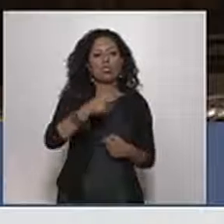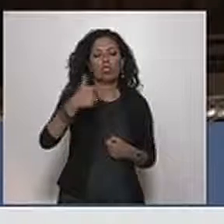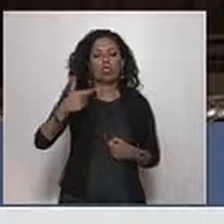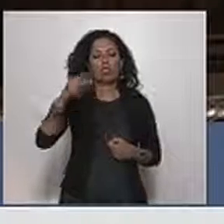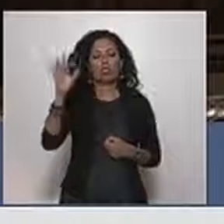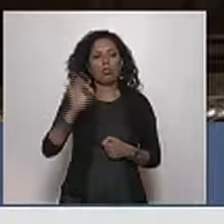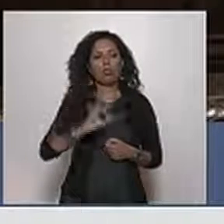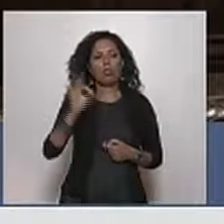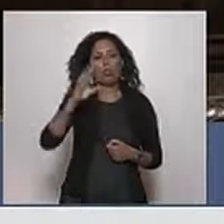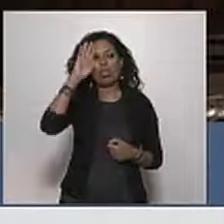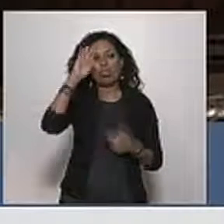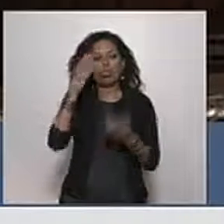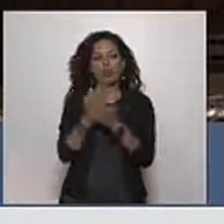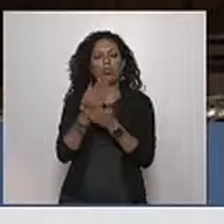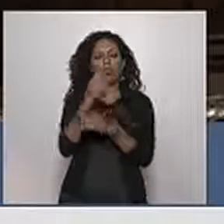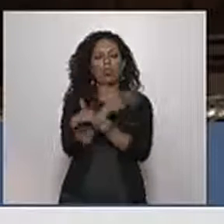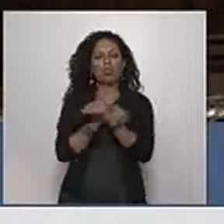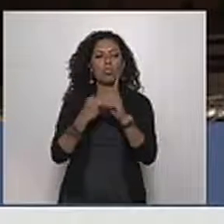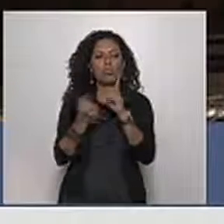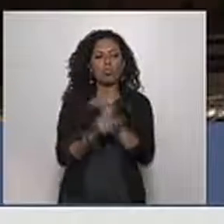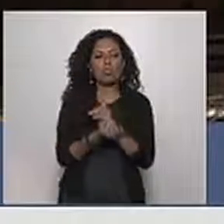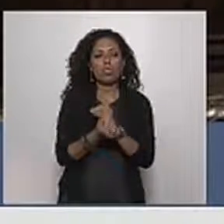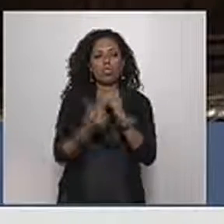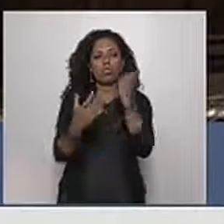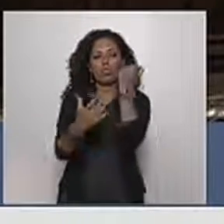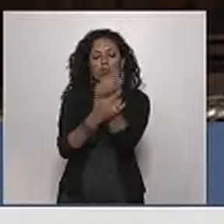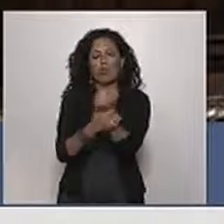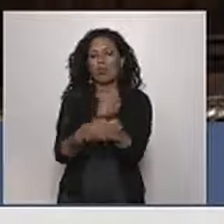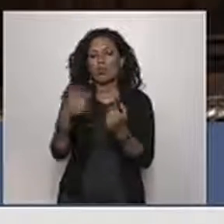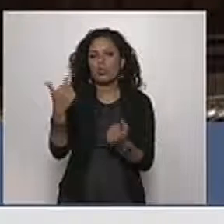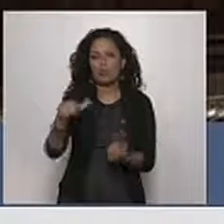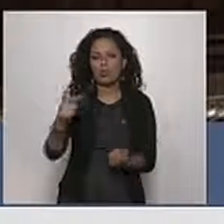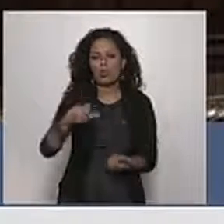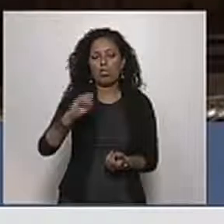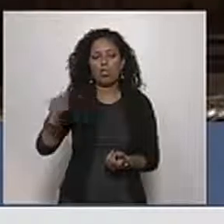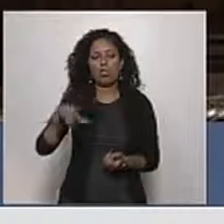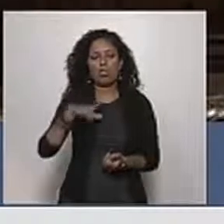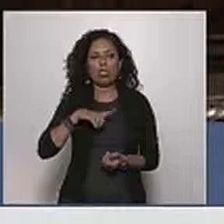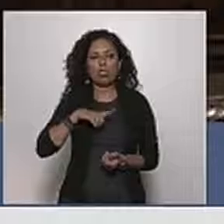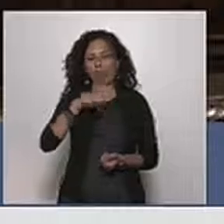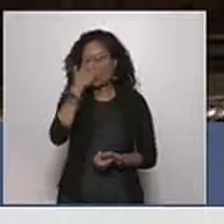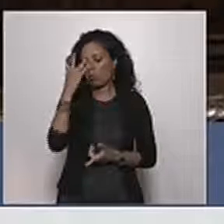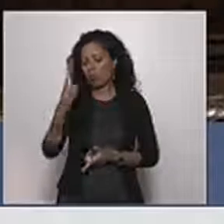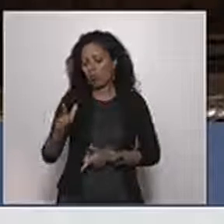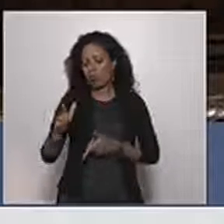72% acredita que a sociedade não fica mais segura com pessoas armadas.